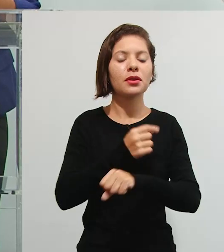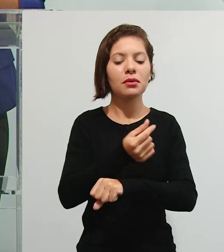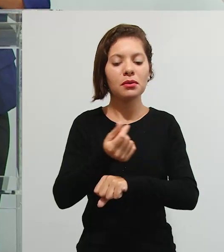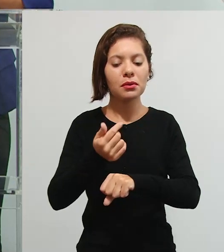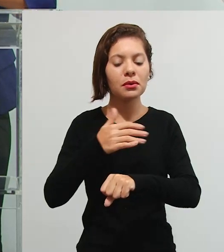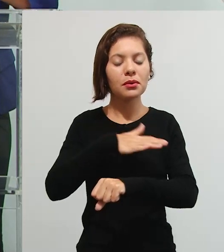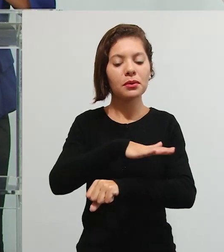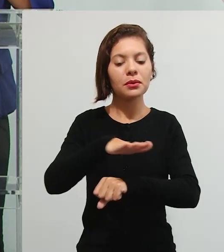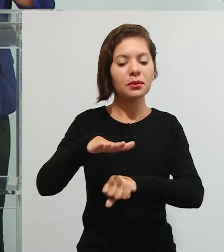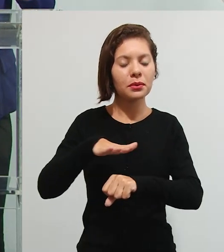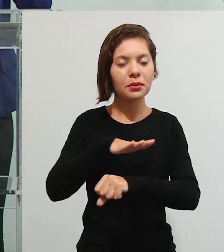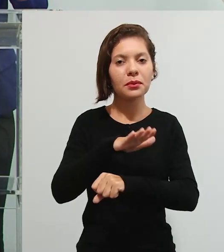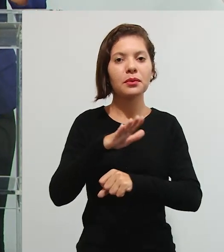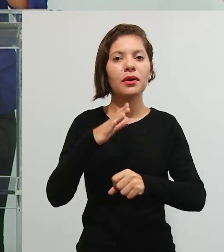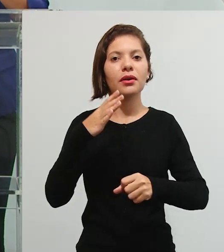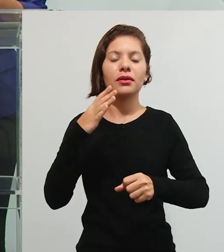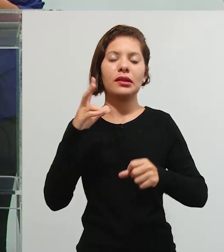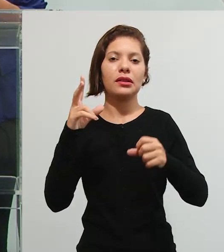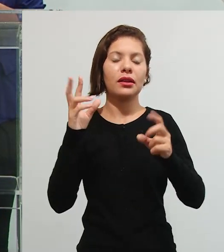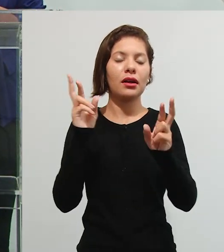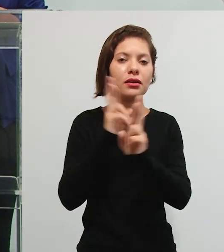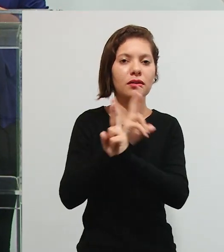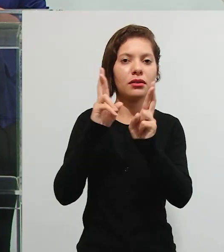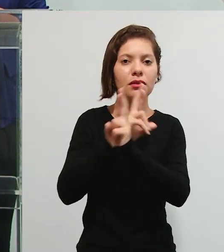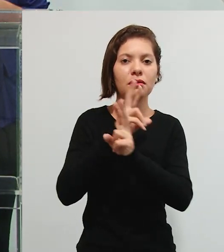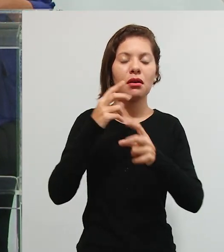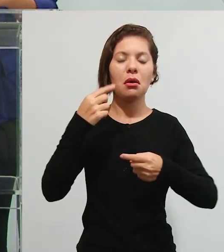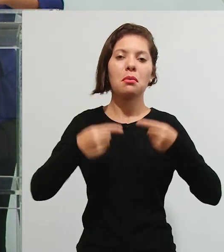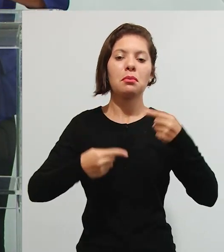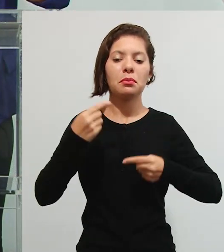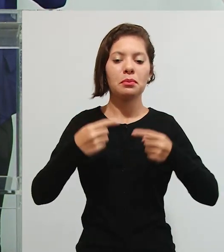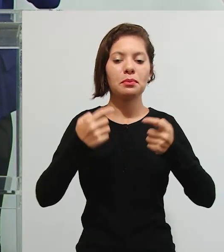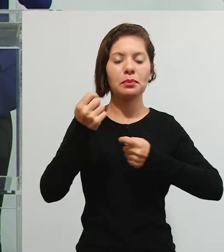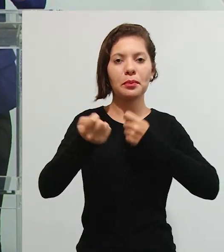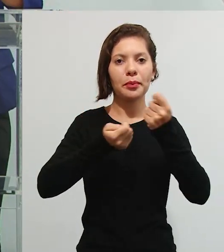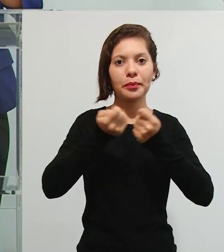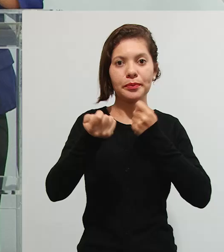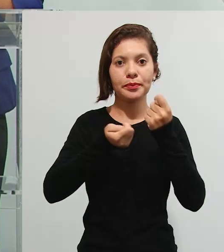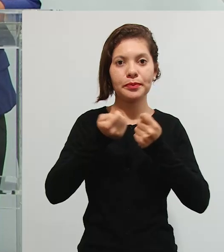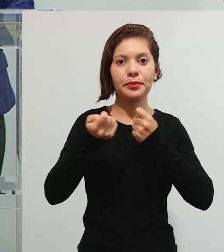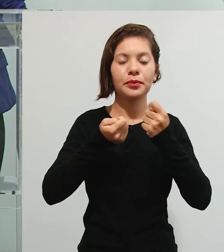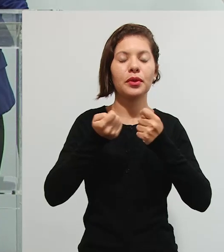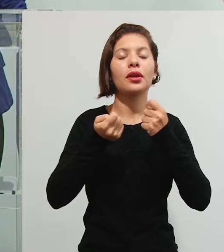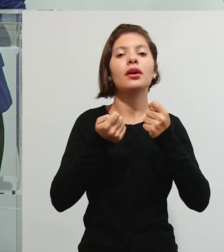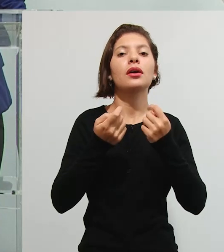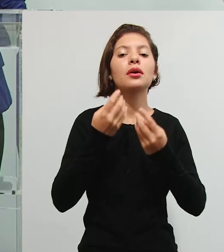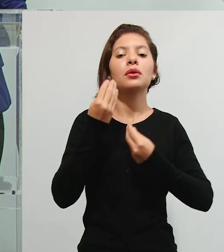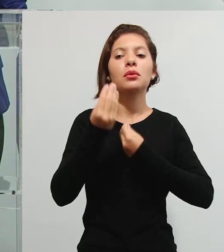neoliberalismo, ela vai adentrando as políticas econômicas desses países pela intervenção